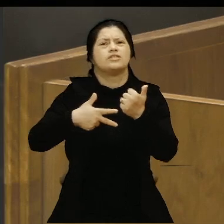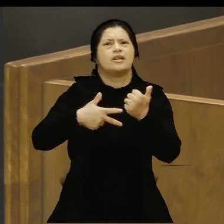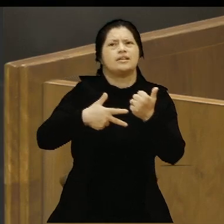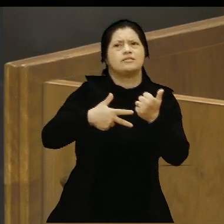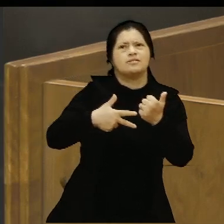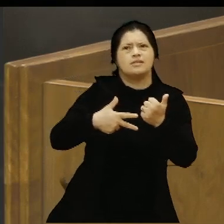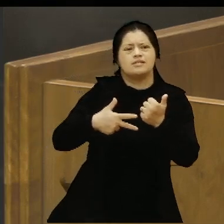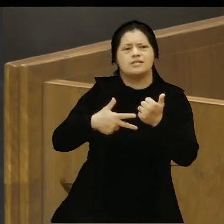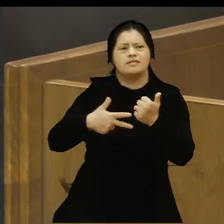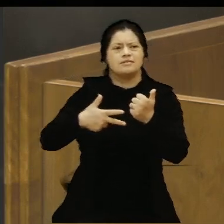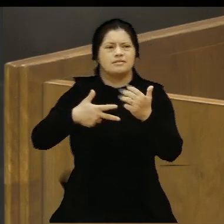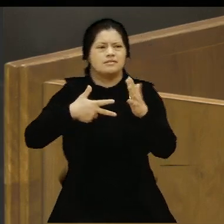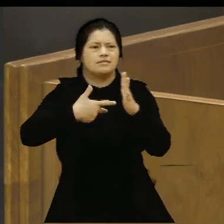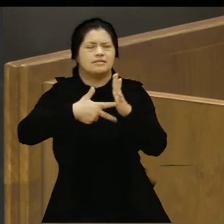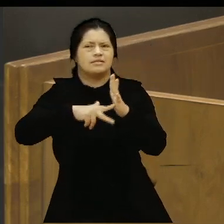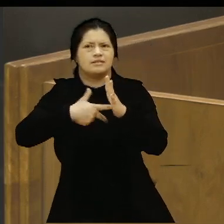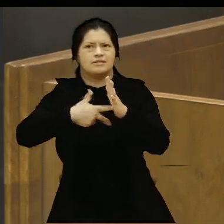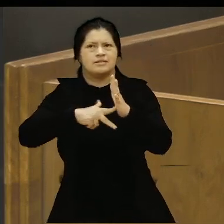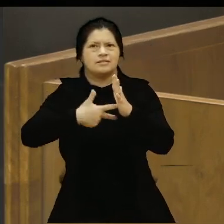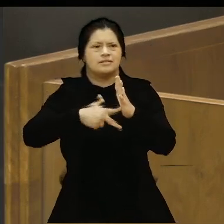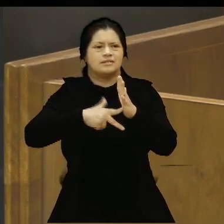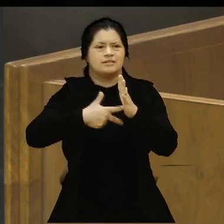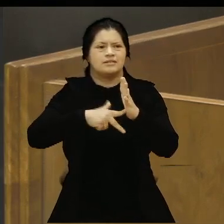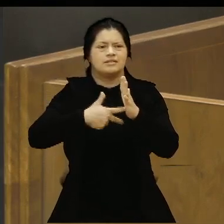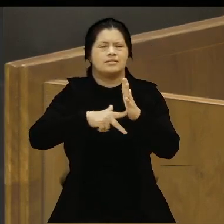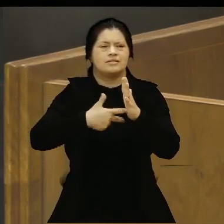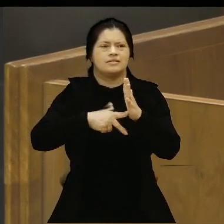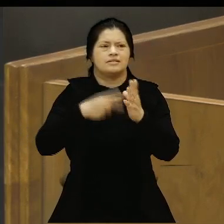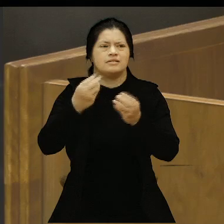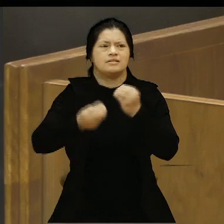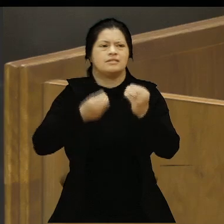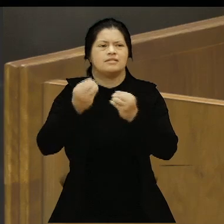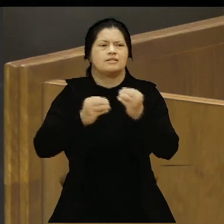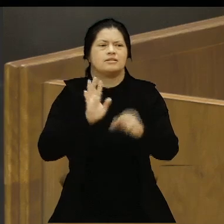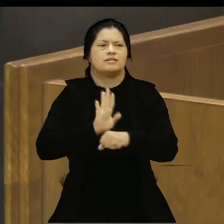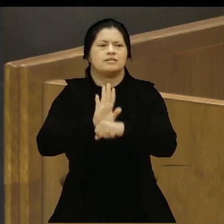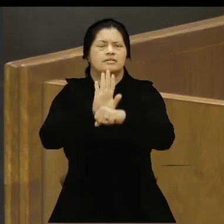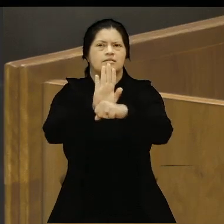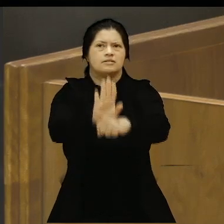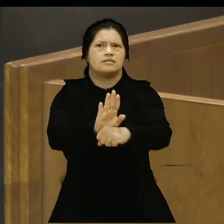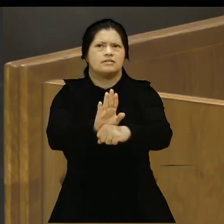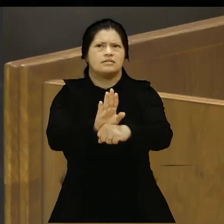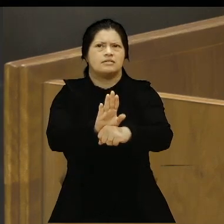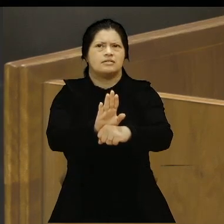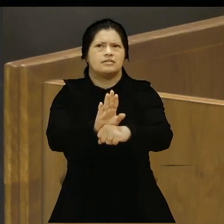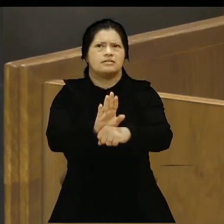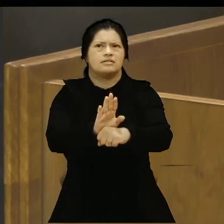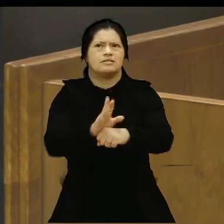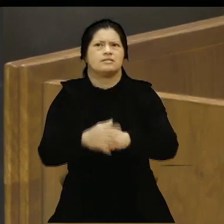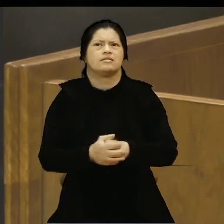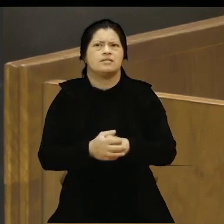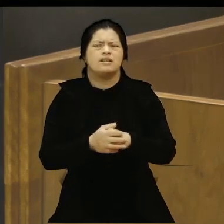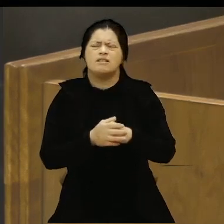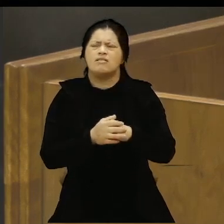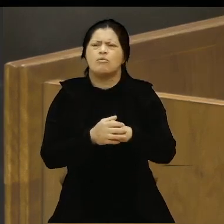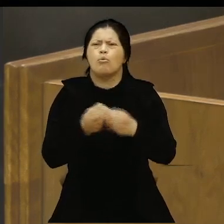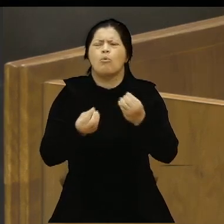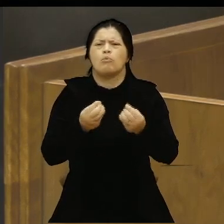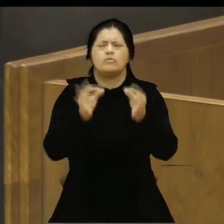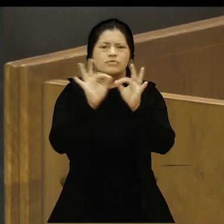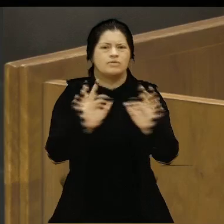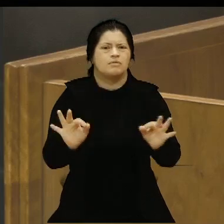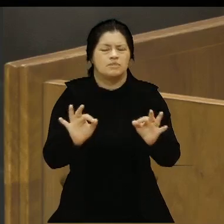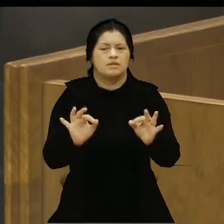momento. Muita gente que vinha para esclarecer como ajudar. Como ajudar de uma forma tão simples, não tem que pagar